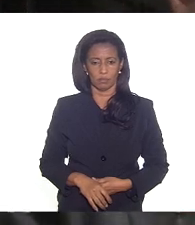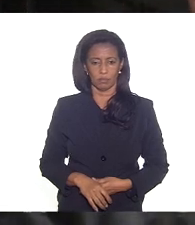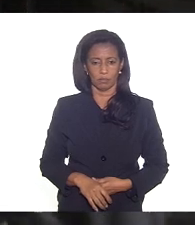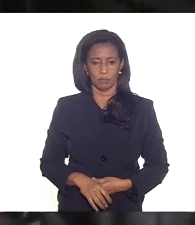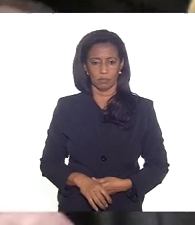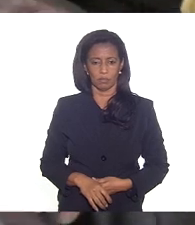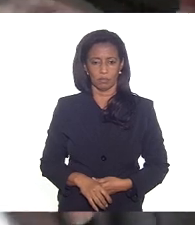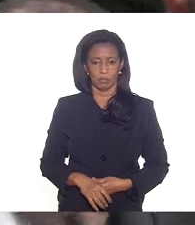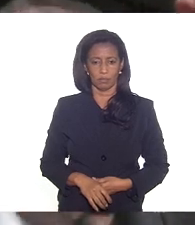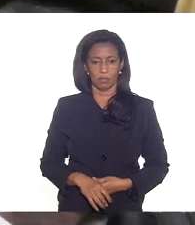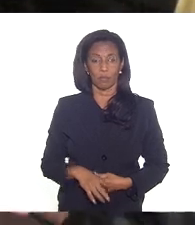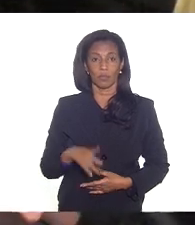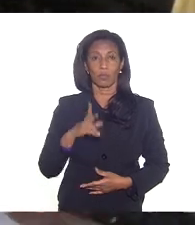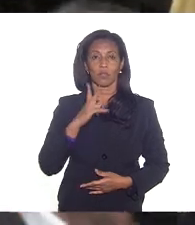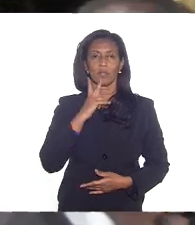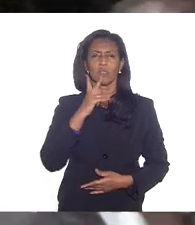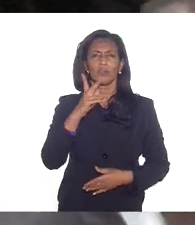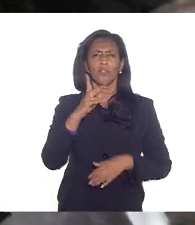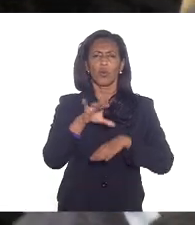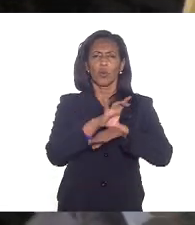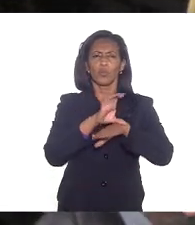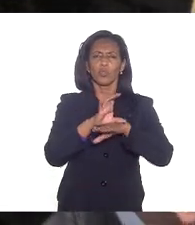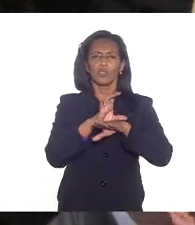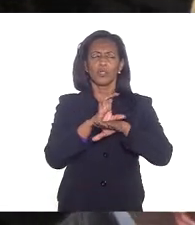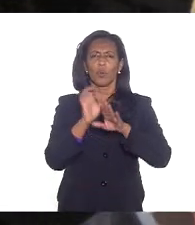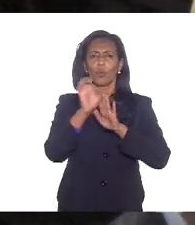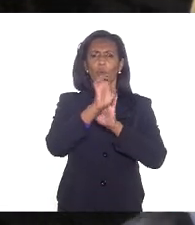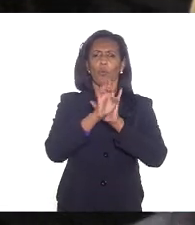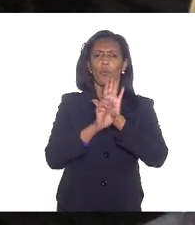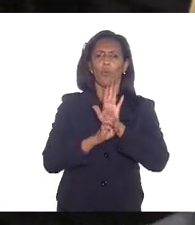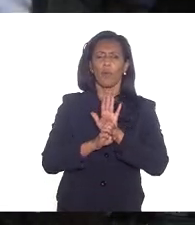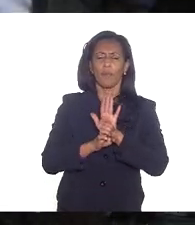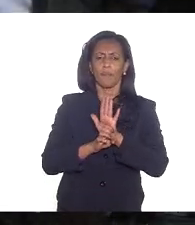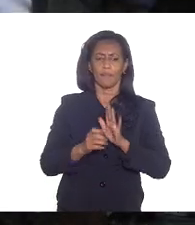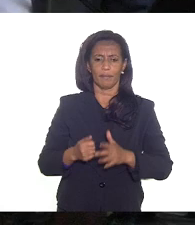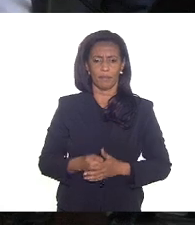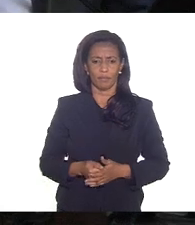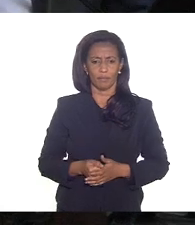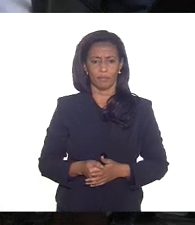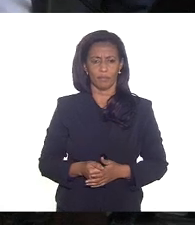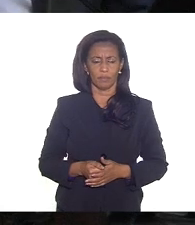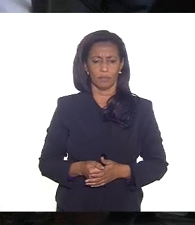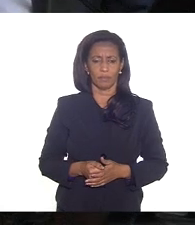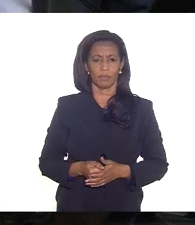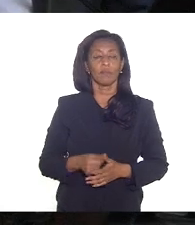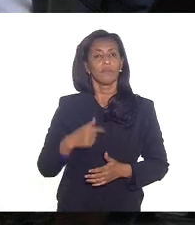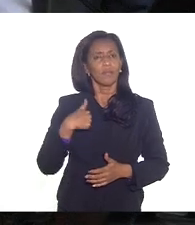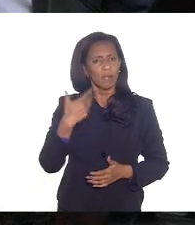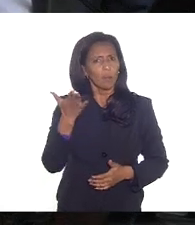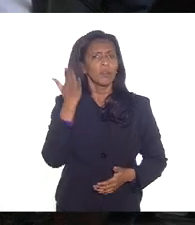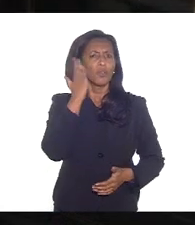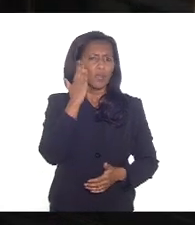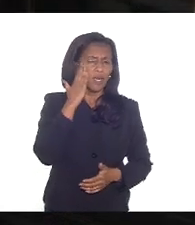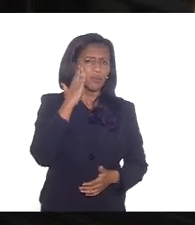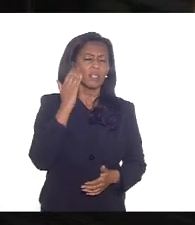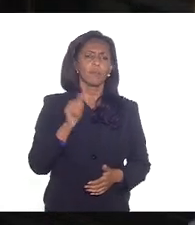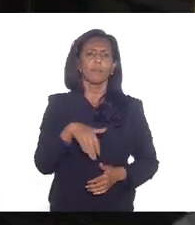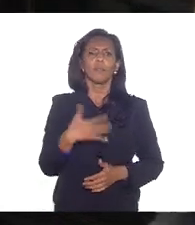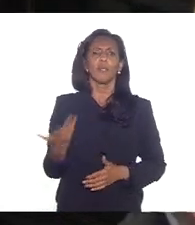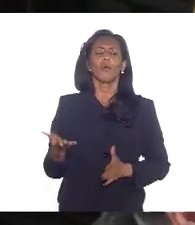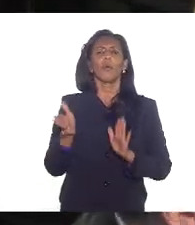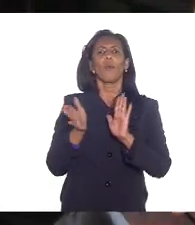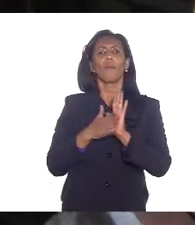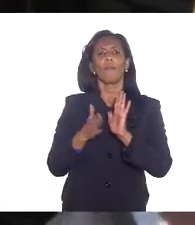o que só falou que as pernas com emendas eu não Rogério já recebeu 7 - Bel Mas eu quero saber quais são as